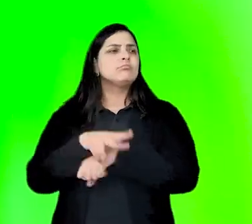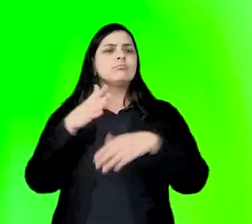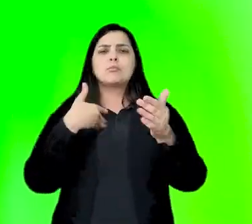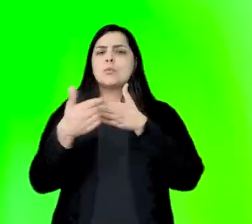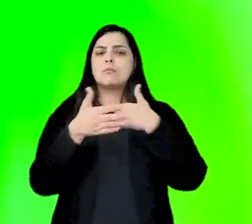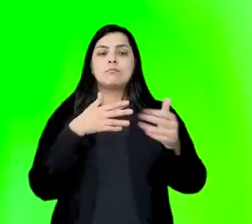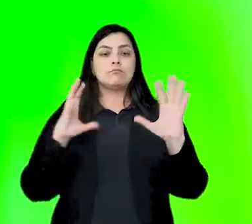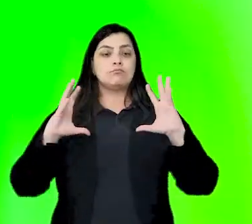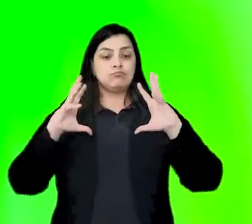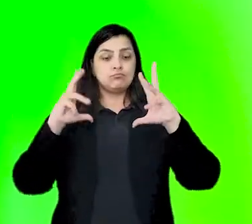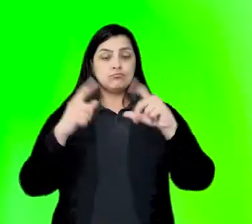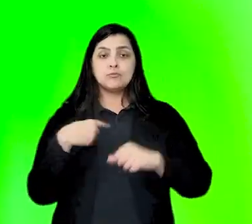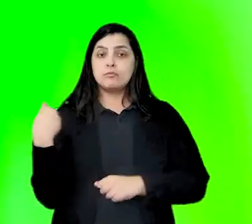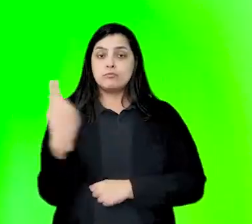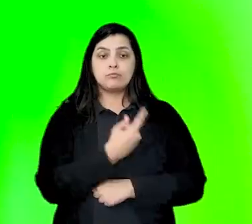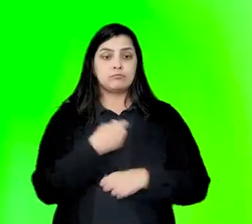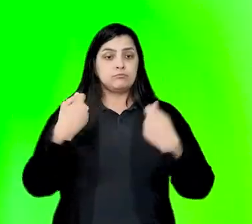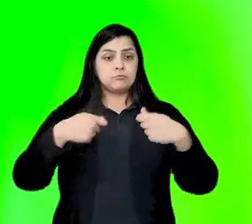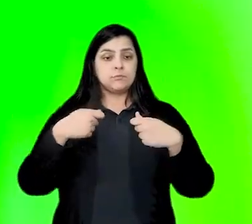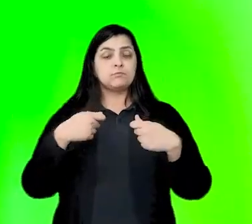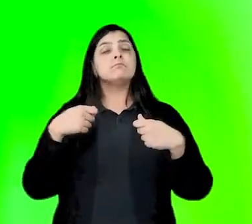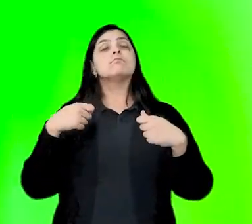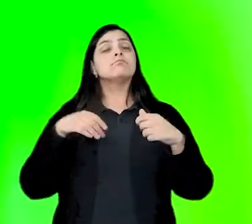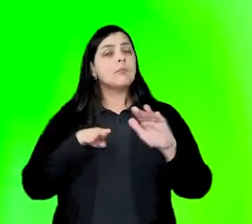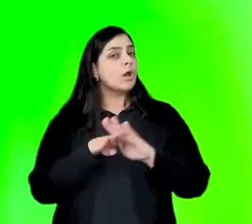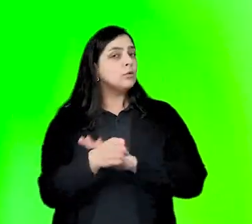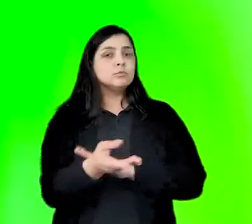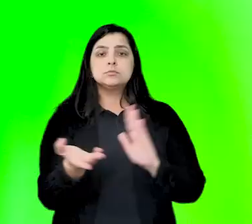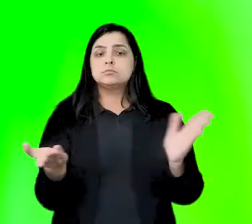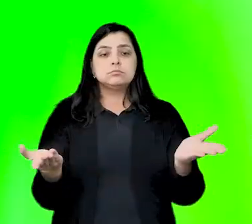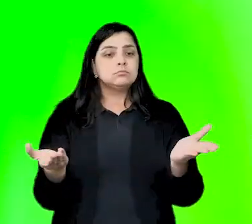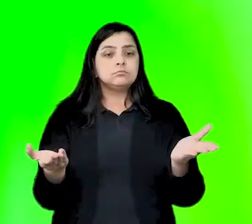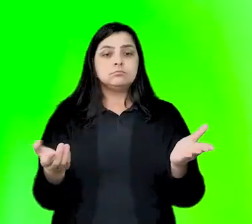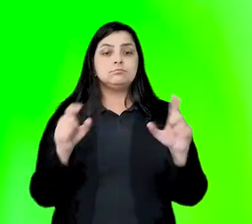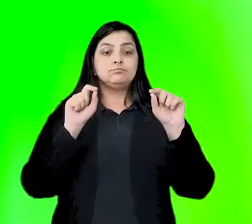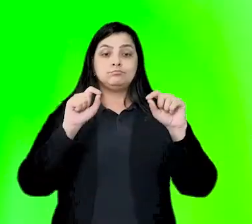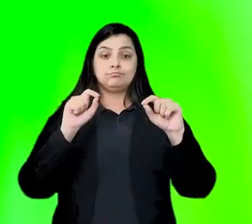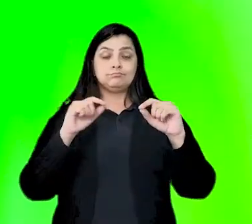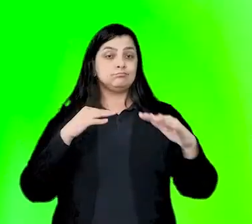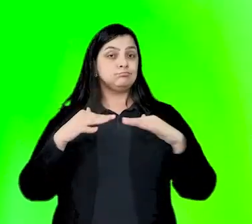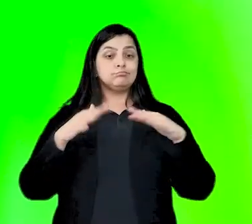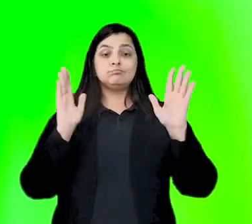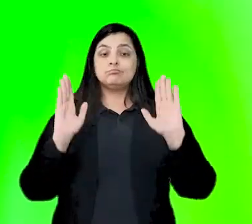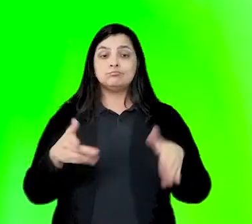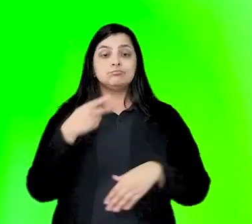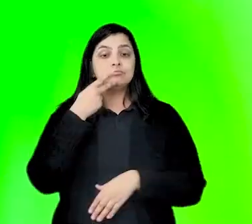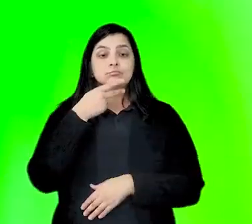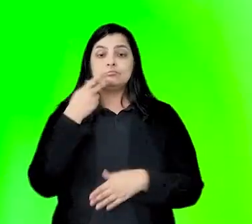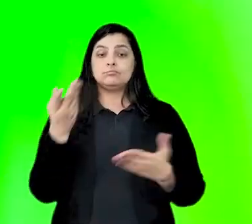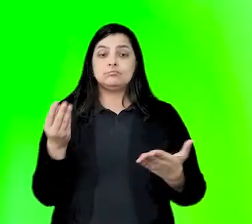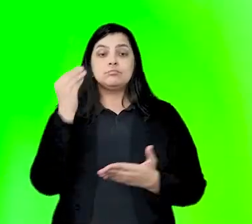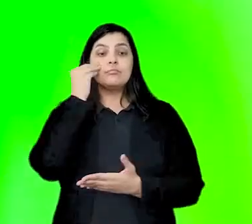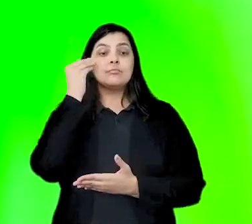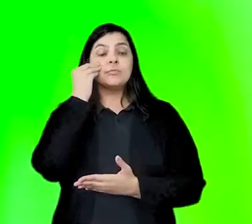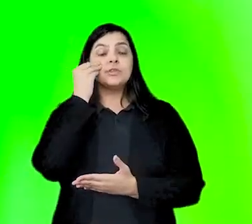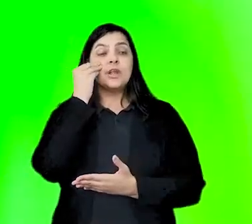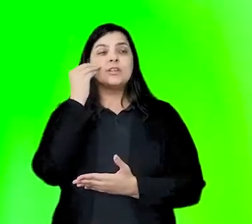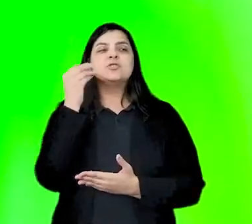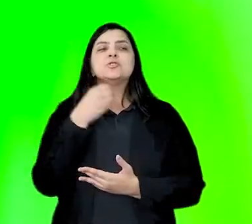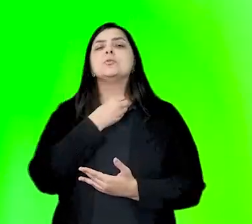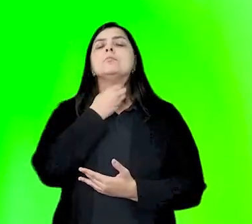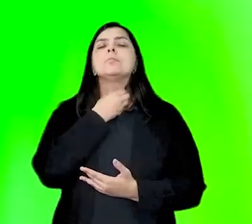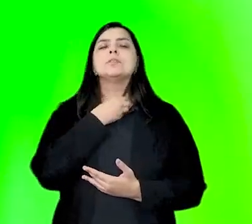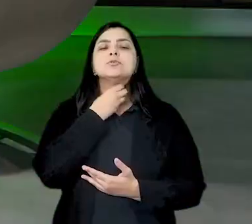ocupação. E todos e todas nós temos que nos habituar a fazer aquilo que o movimento já fala há muito tempo, que é o